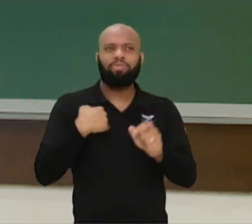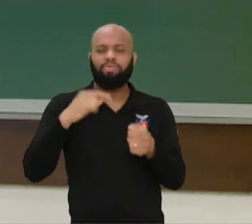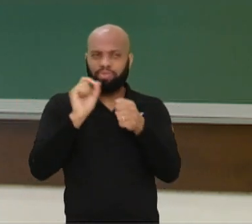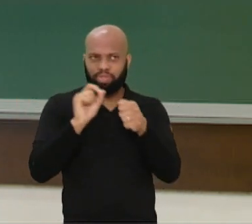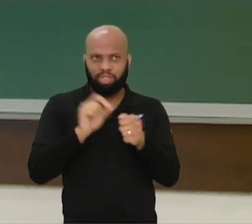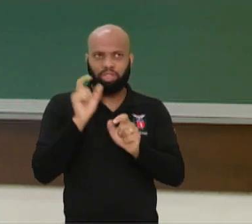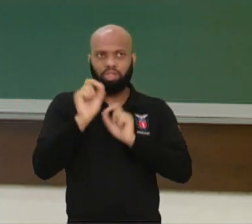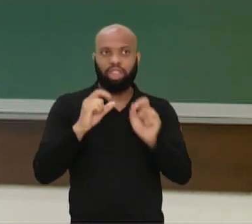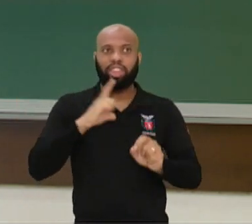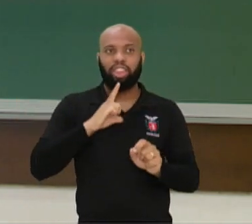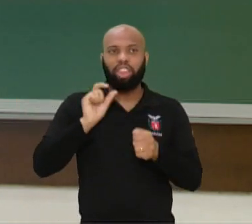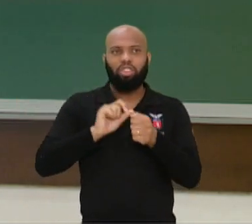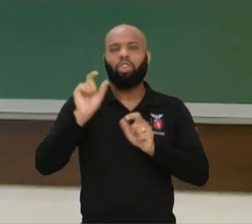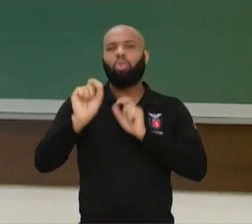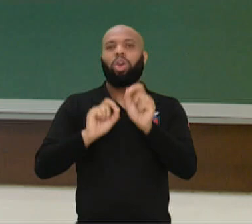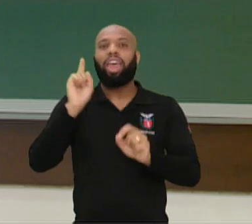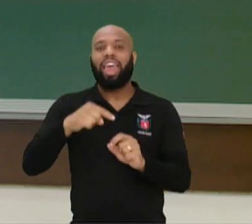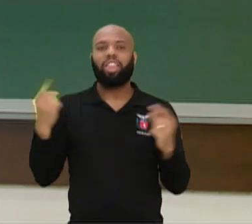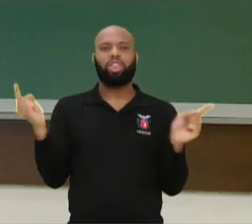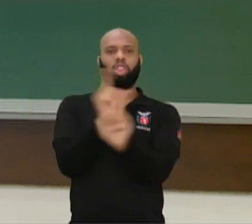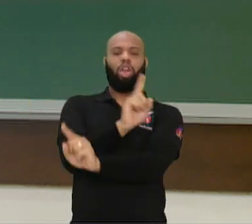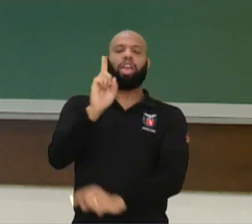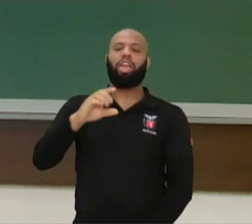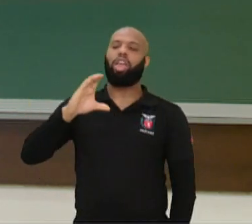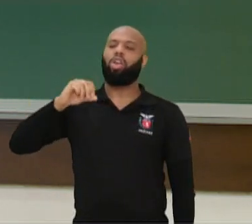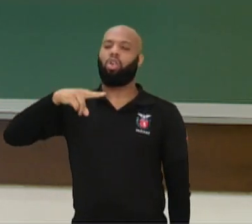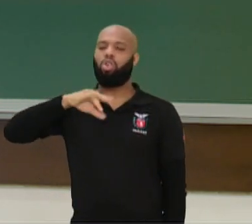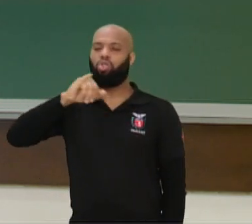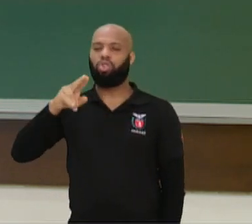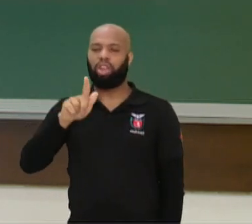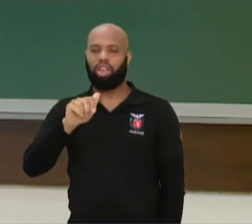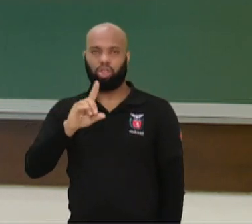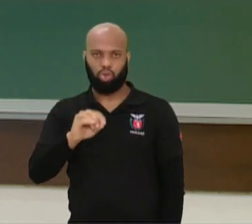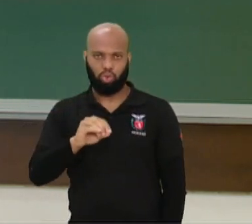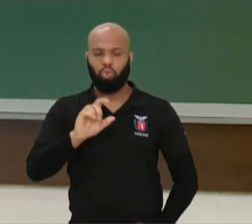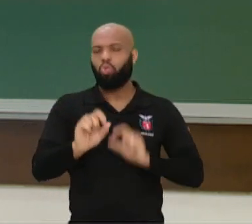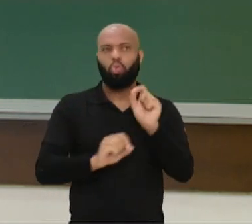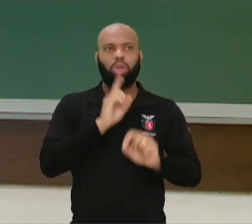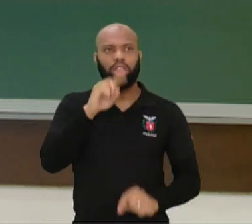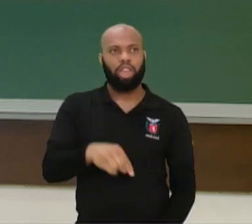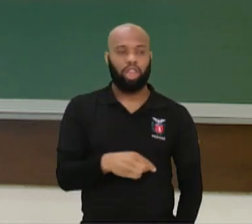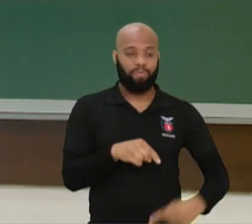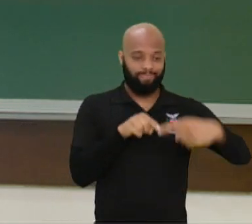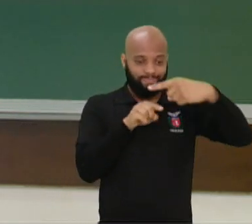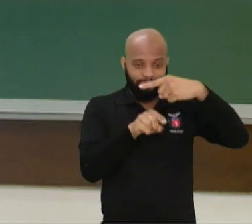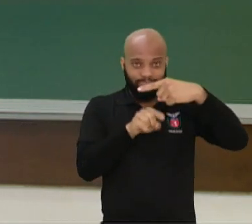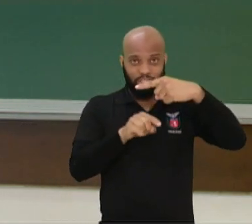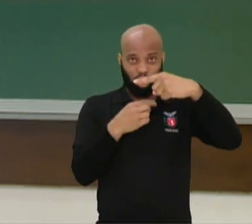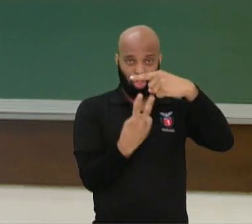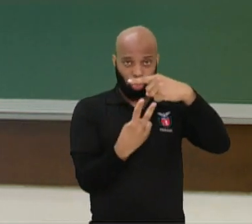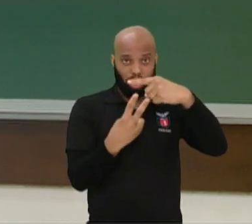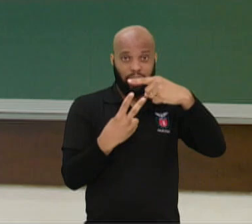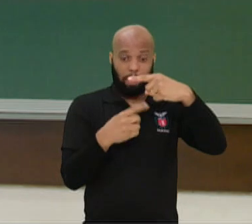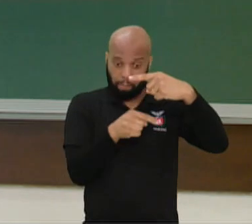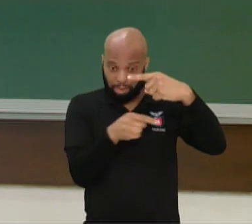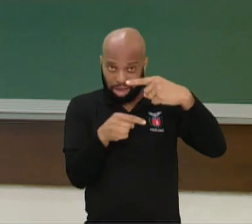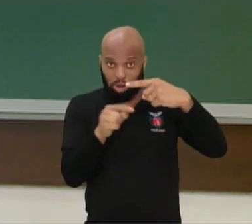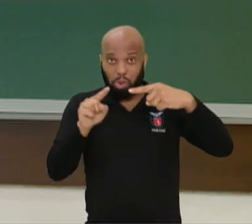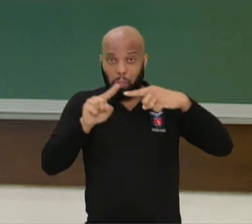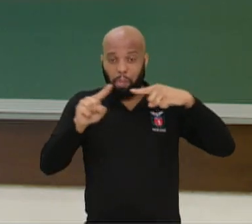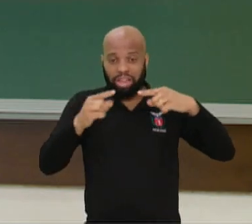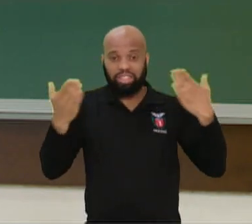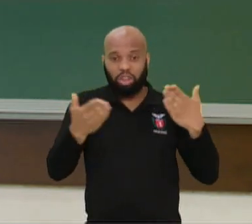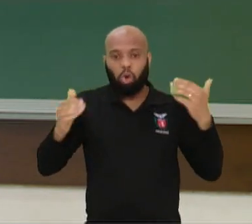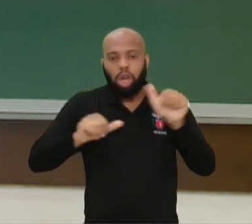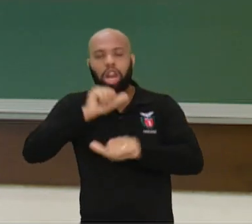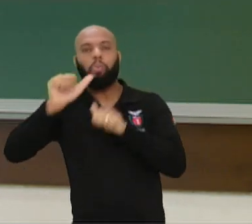multiplicar pelo conjugado do denominador, que é 2 mais 2i. Então, tanto no numerador como no denominador, eu